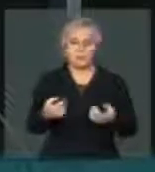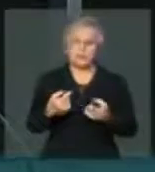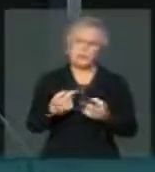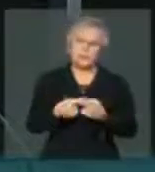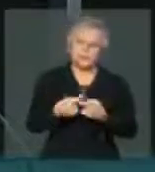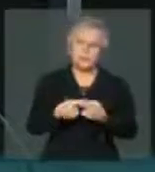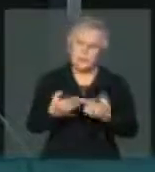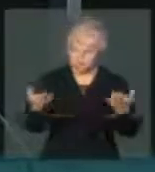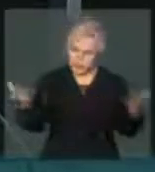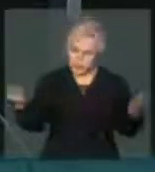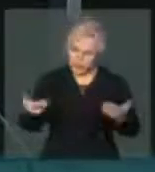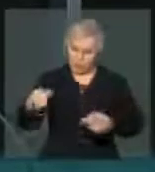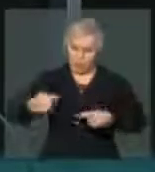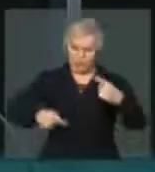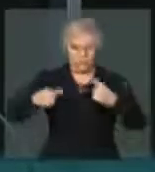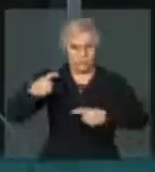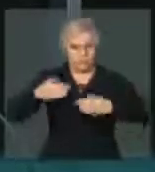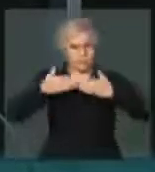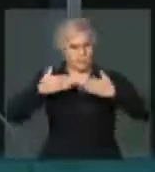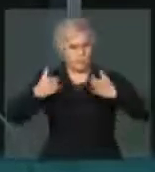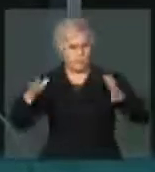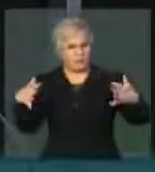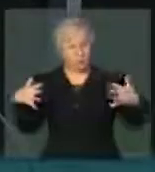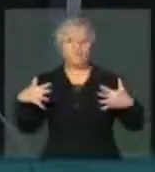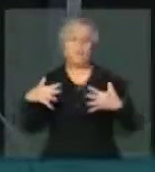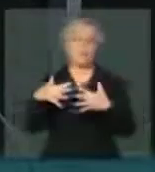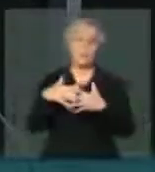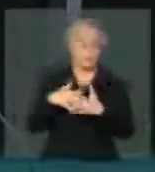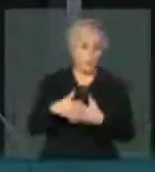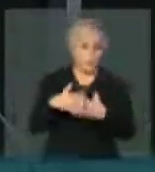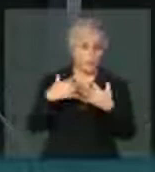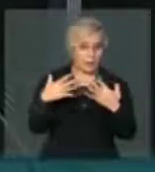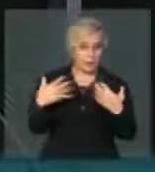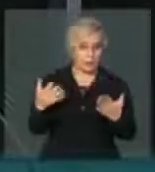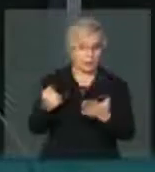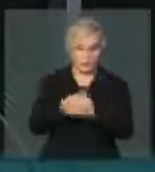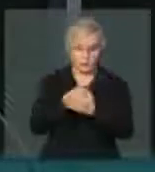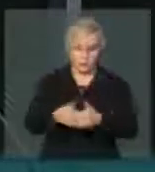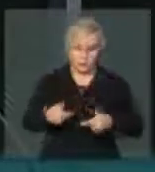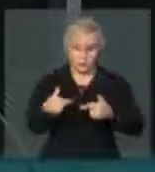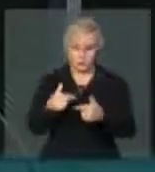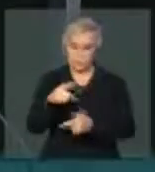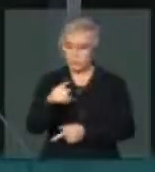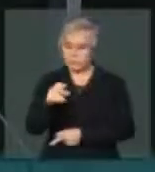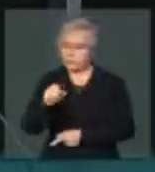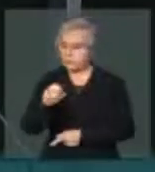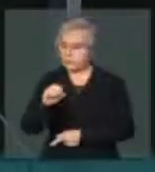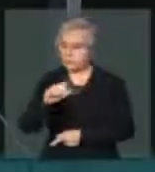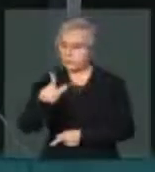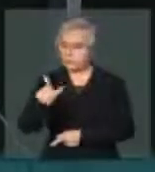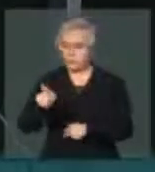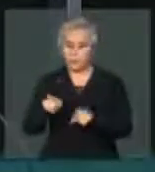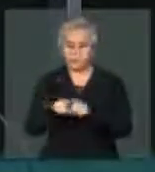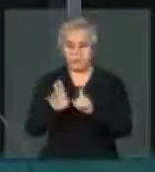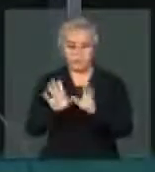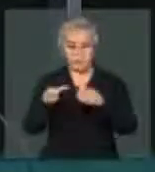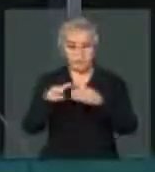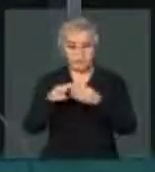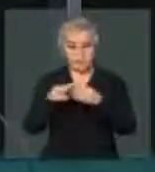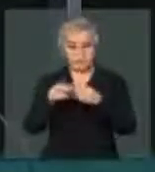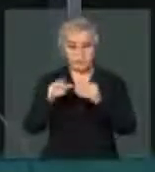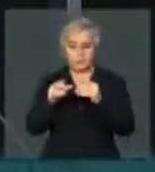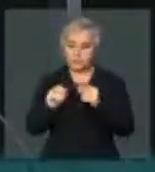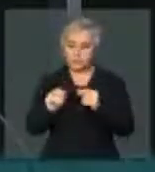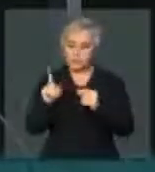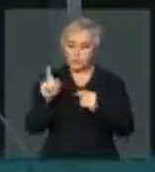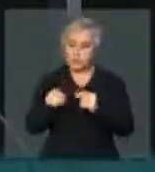está aberto, tem polêmica, é vivo na militância do PSOL e na nossa própria bancada, nos trata de uma questão